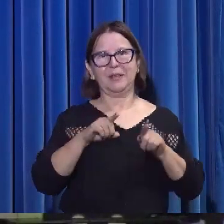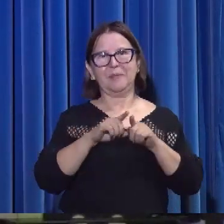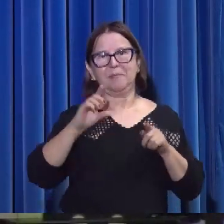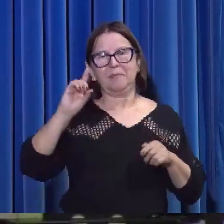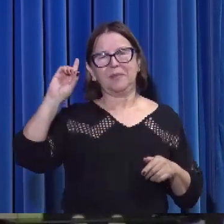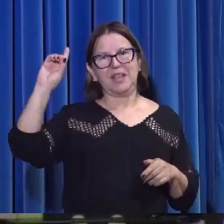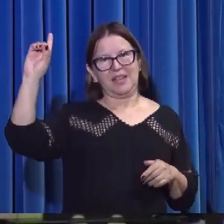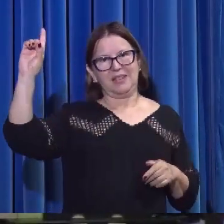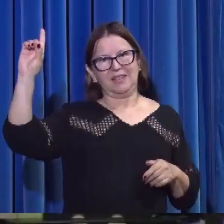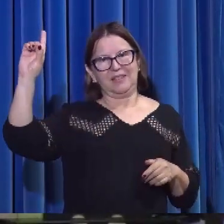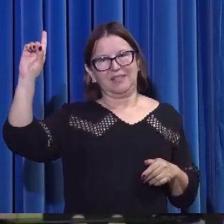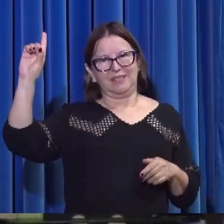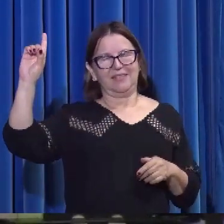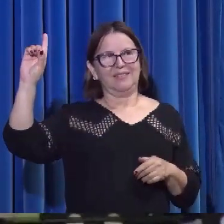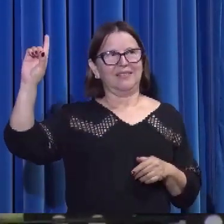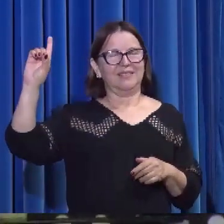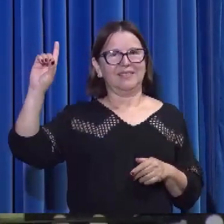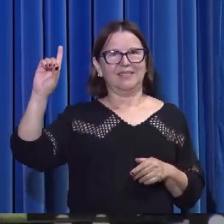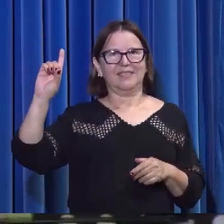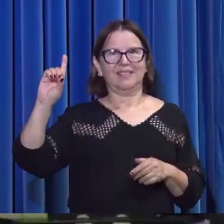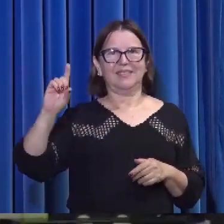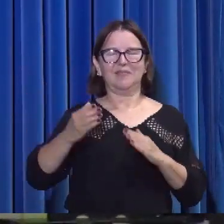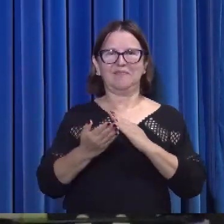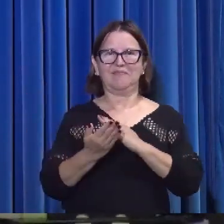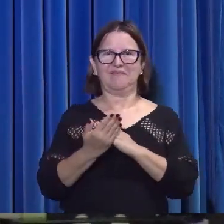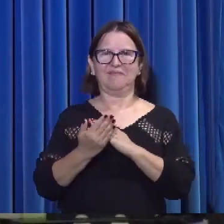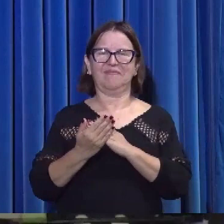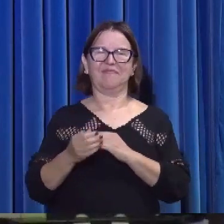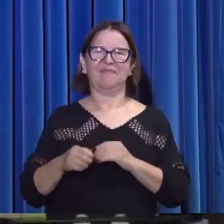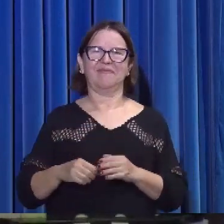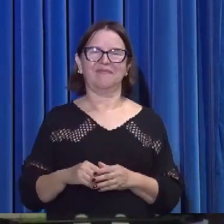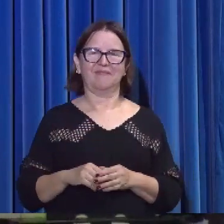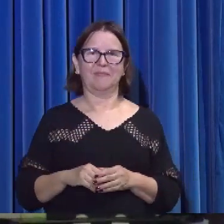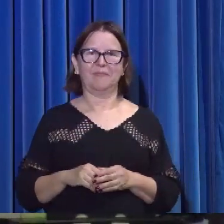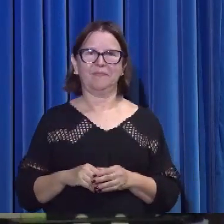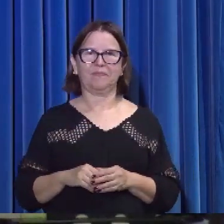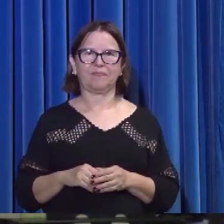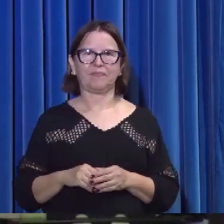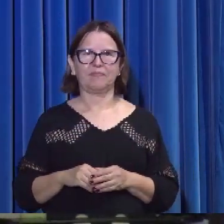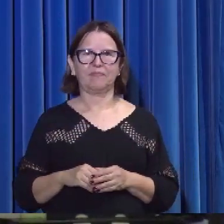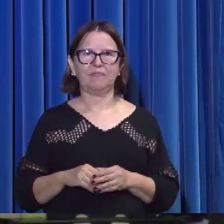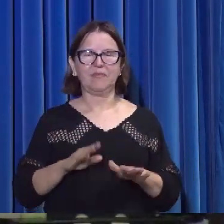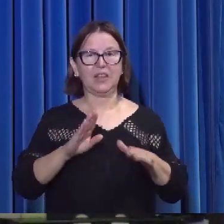Às vezes você não entende por que você está passando pelo vale da sombra da morte aqui.